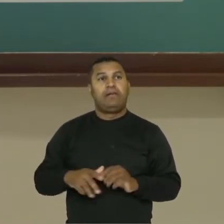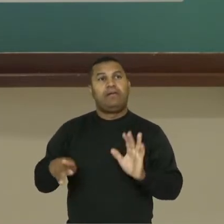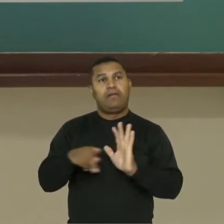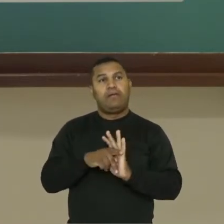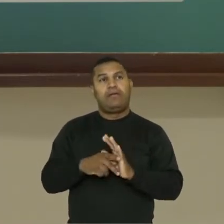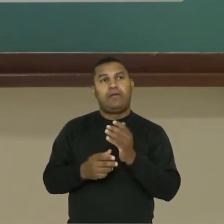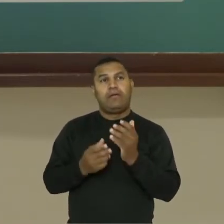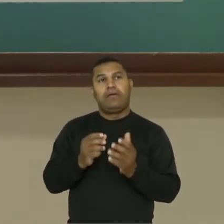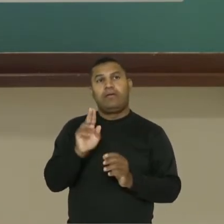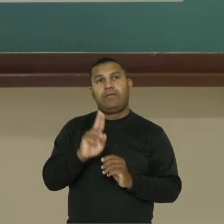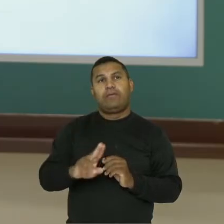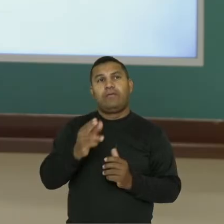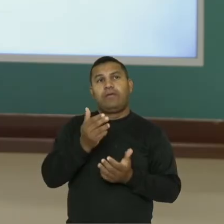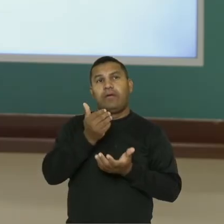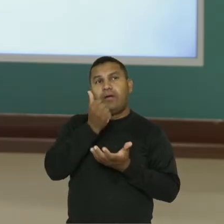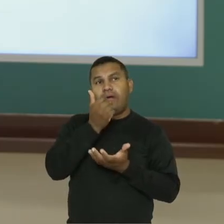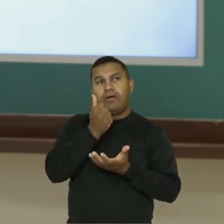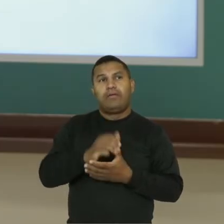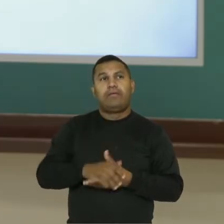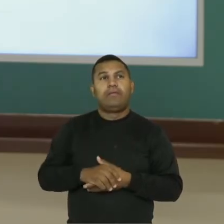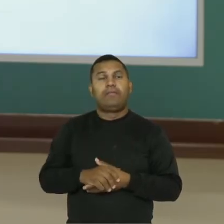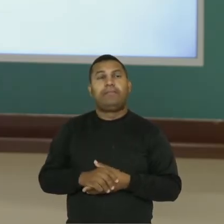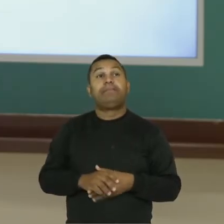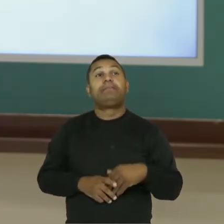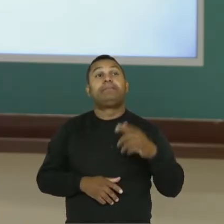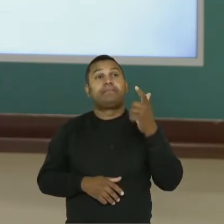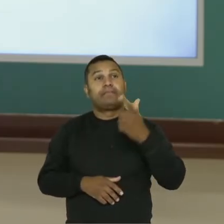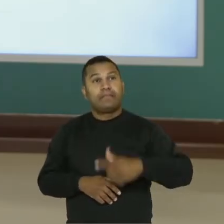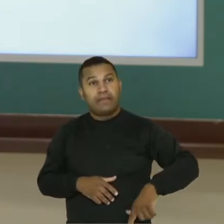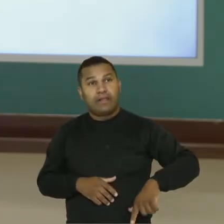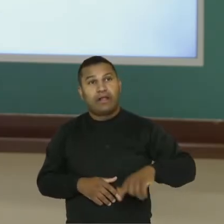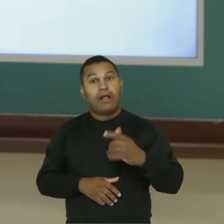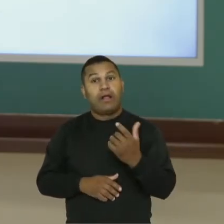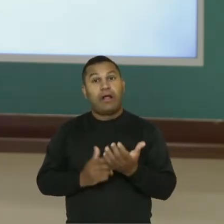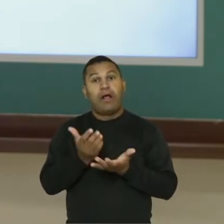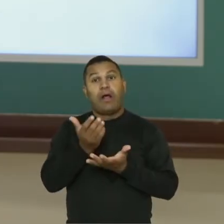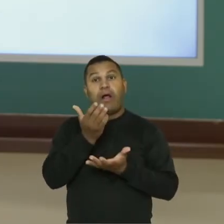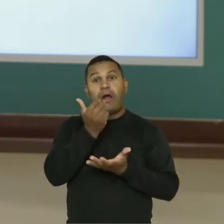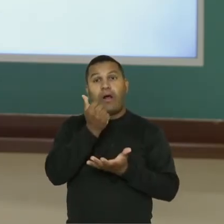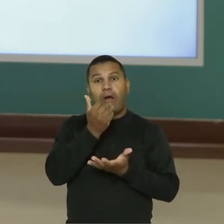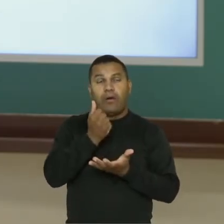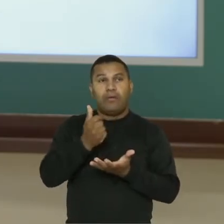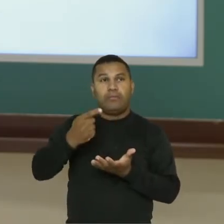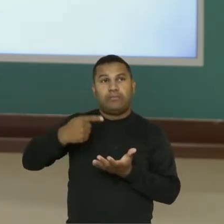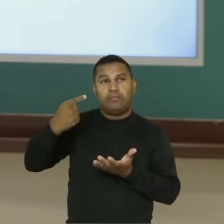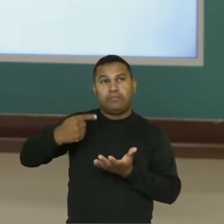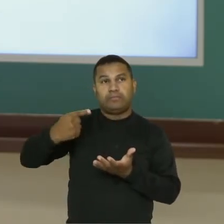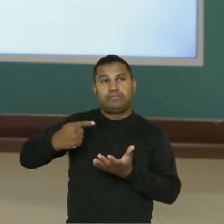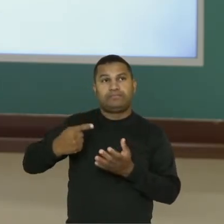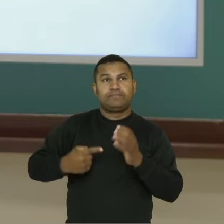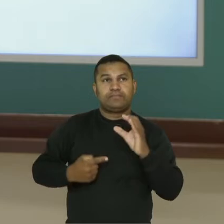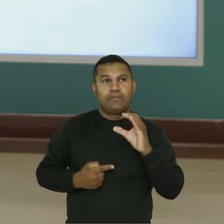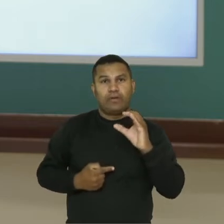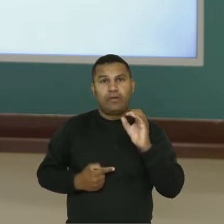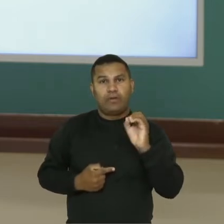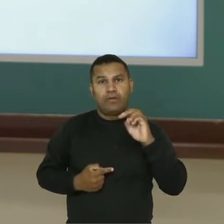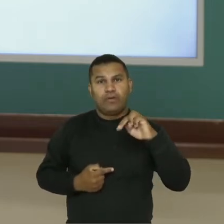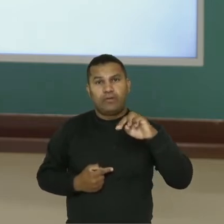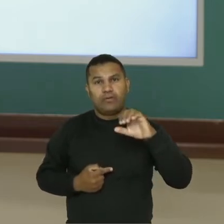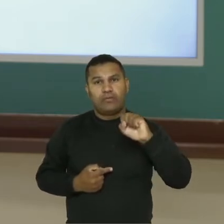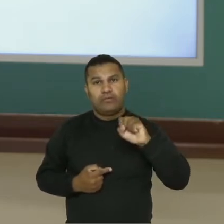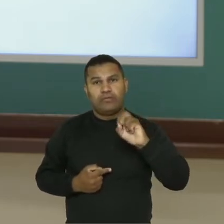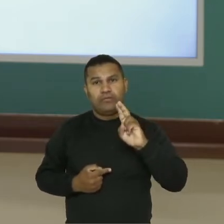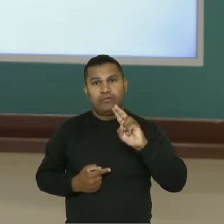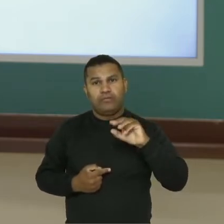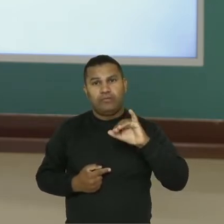consumidores. Já os consumidores, eles são os organismos heterótrofos ou heterotróficos, ou seja, eles se alimentam de outros seres